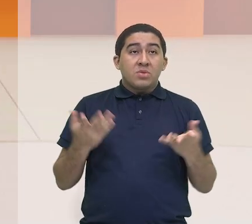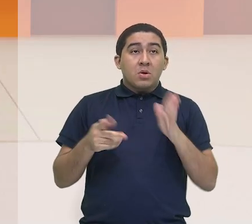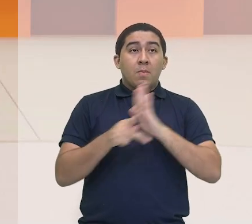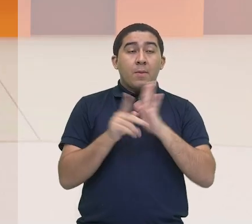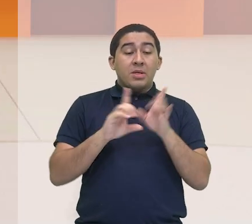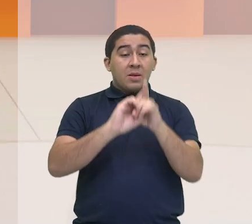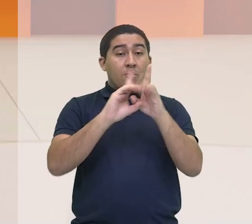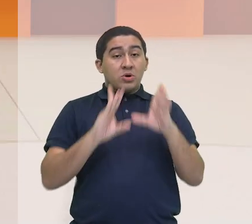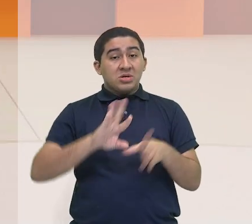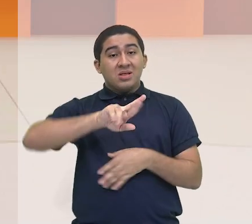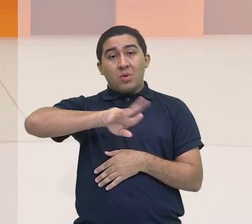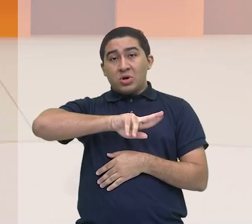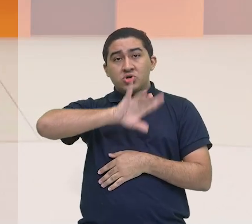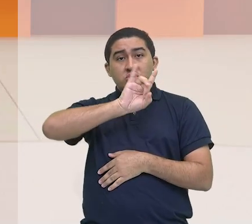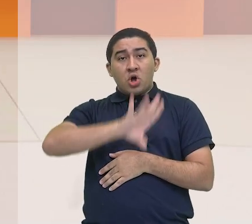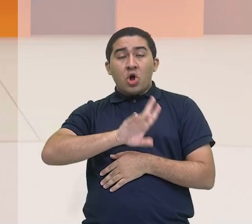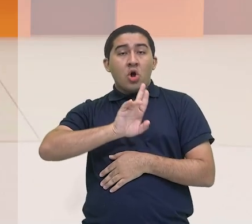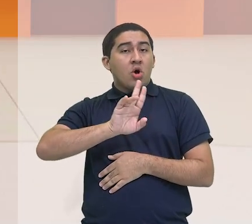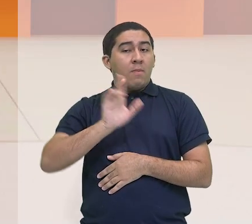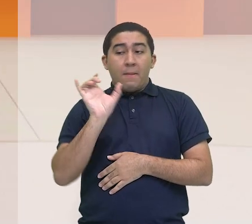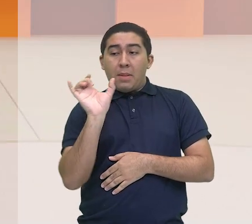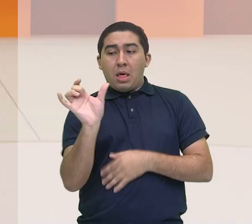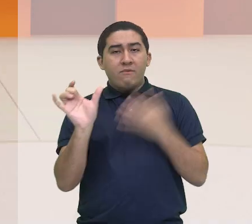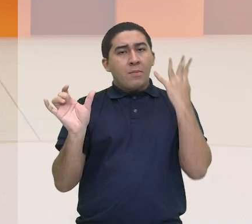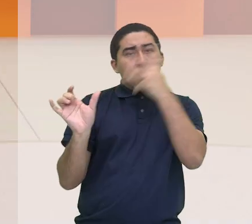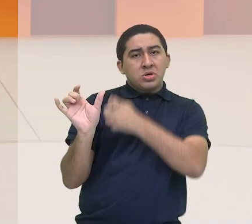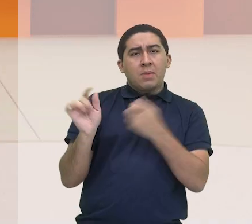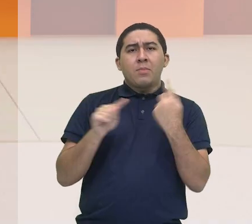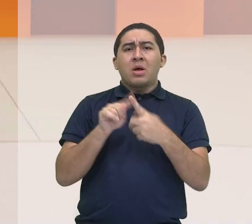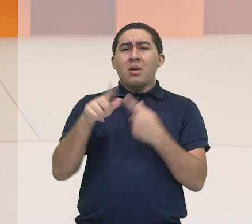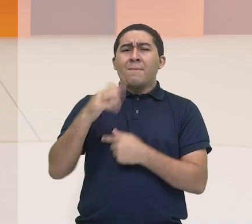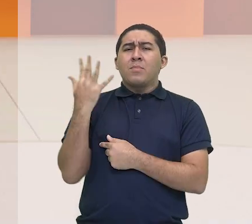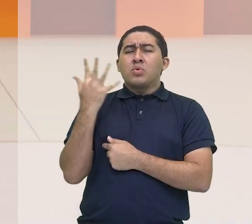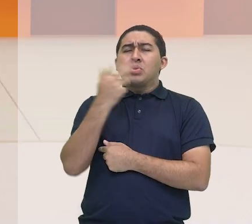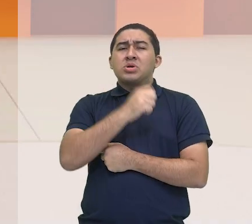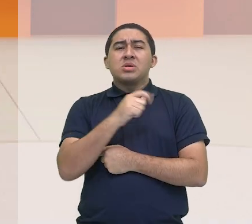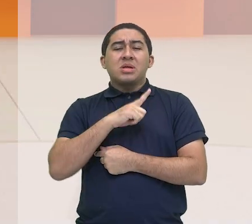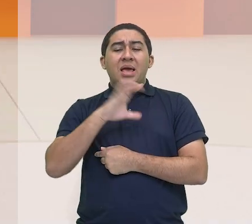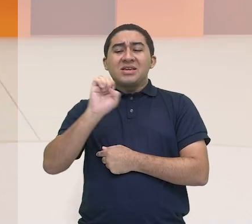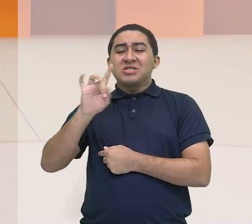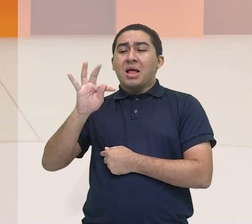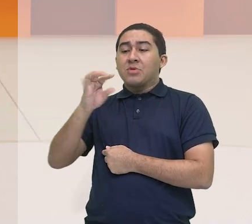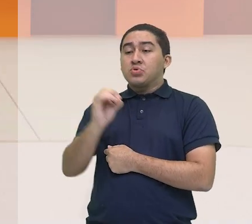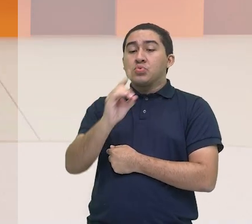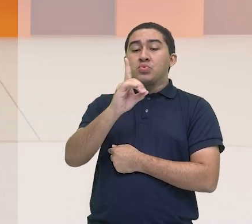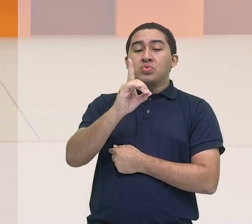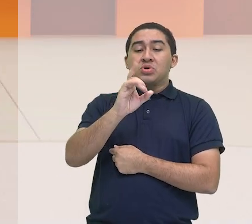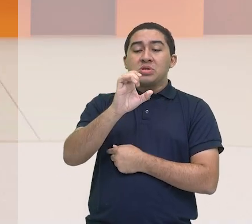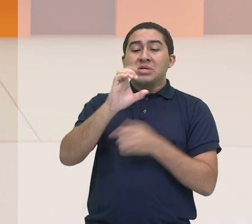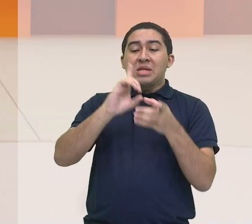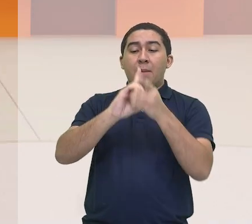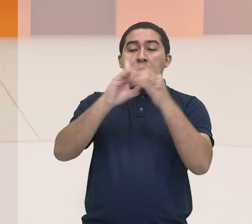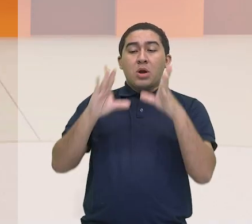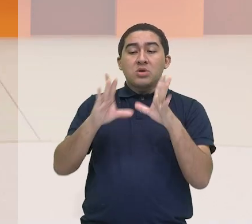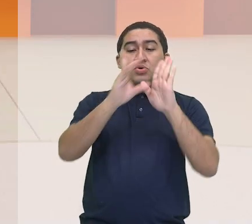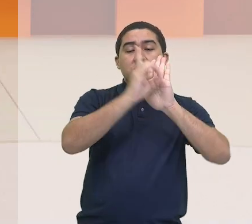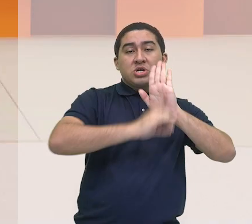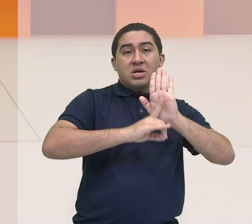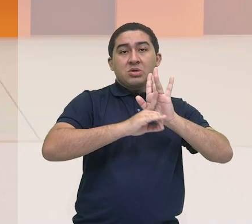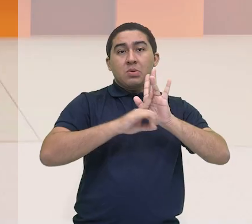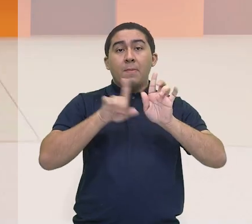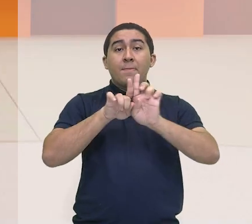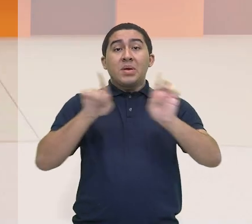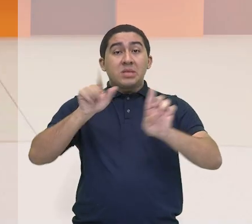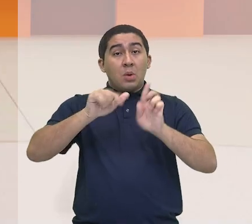Direito não é só um nome bonito, porque é bonito, né, você falar Estado Democrático de Direito, mas ele é